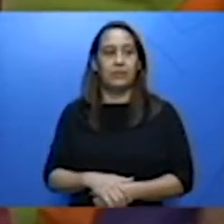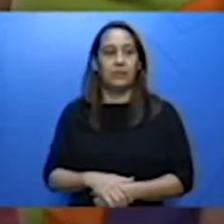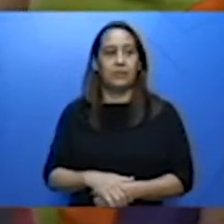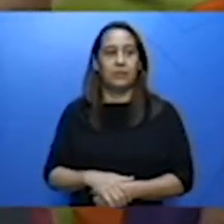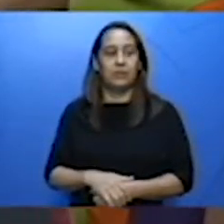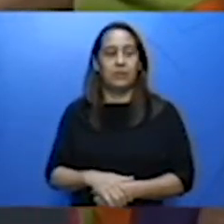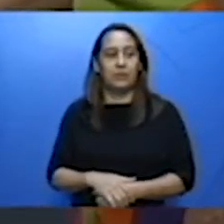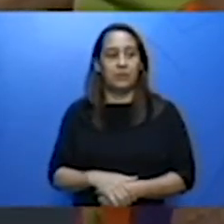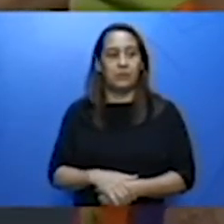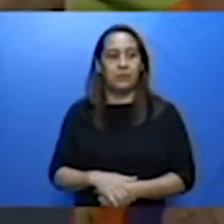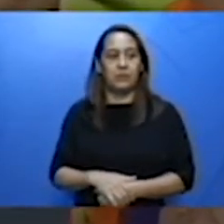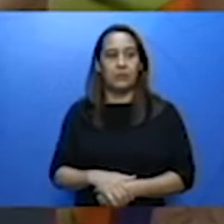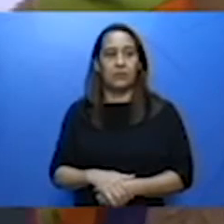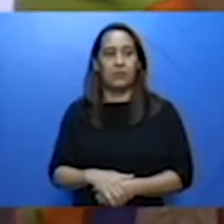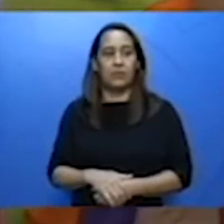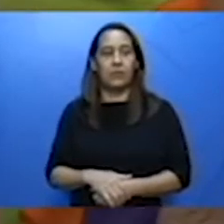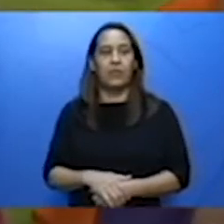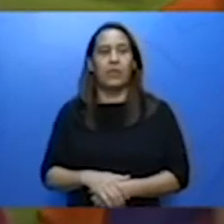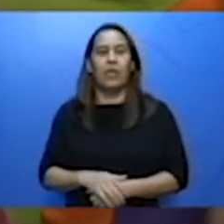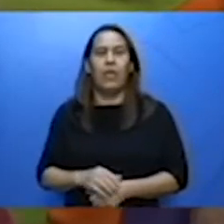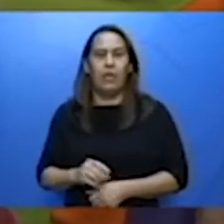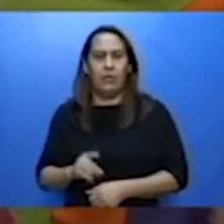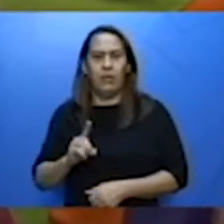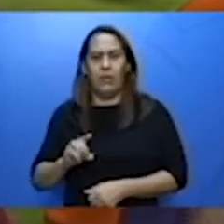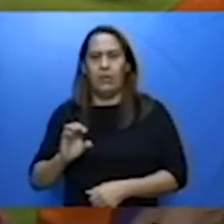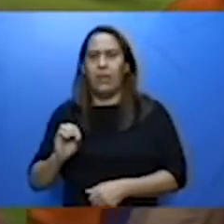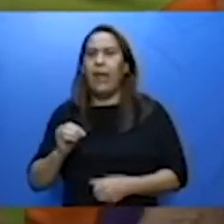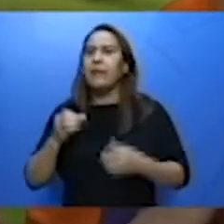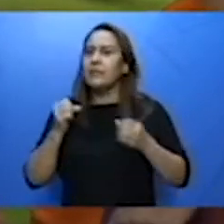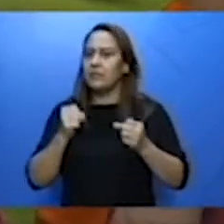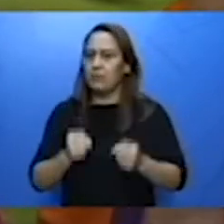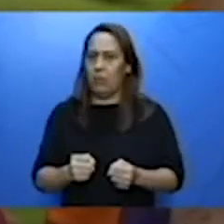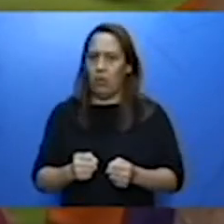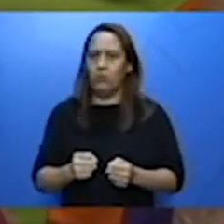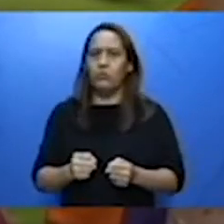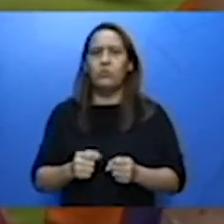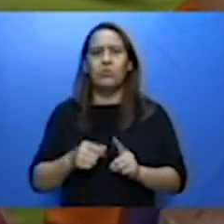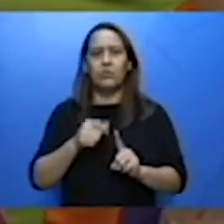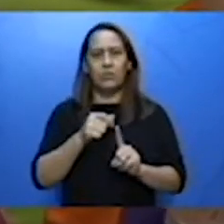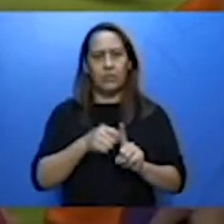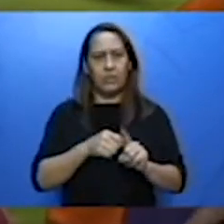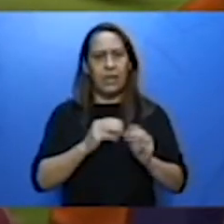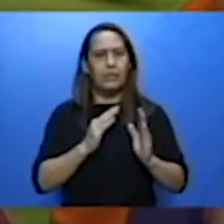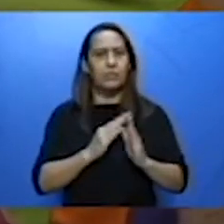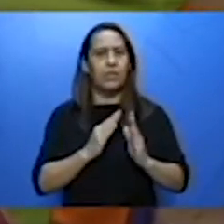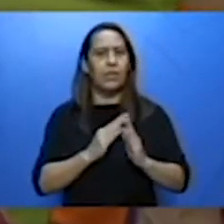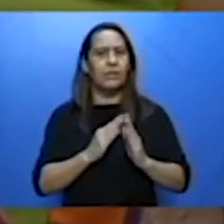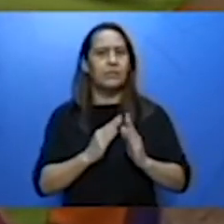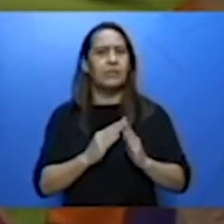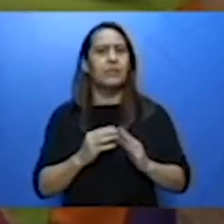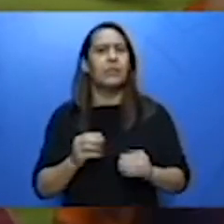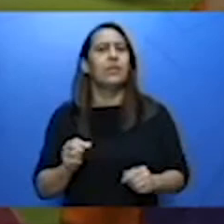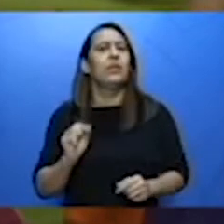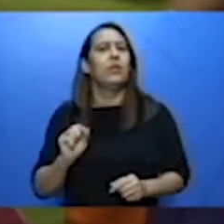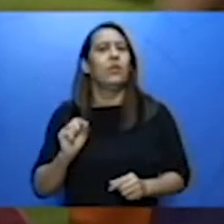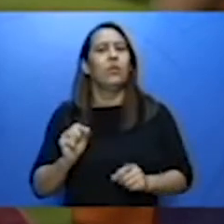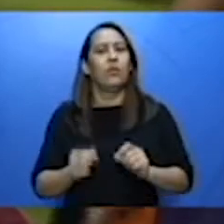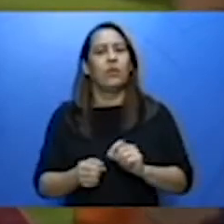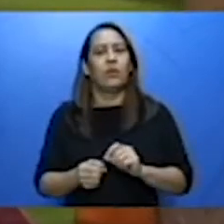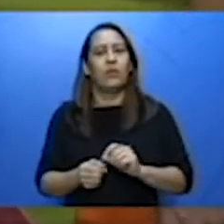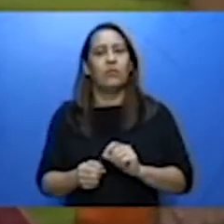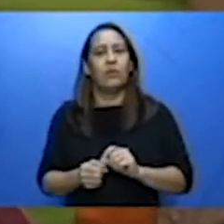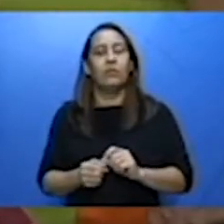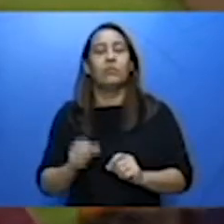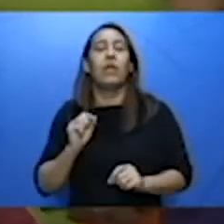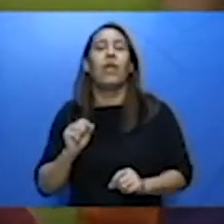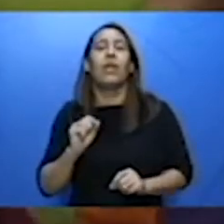E aí? Eu pego esse 10 e coloco aqui. 10, nunca 10. O que que eu faço? Quem pode